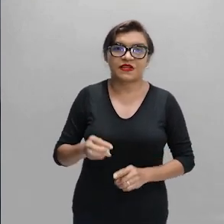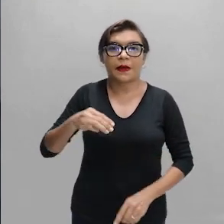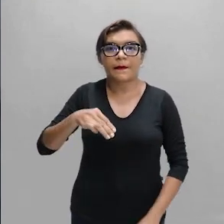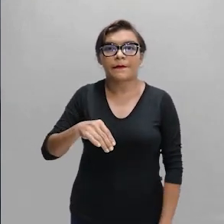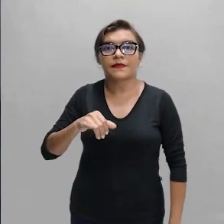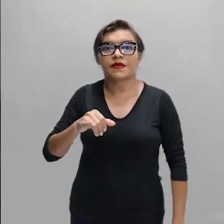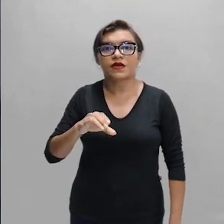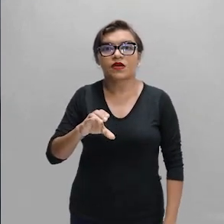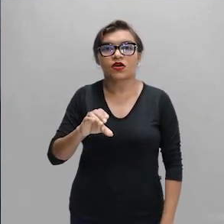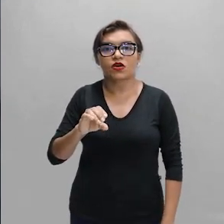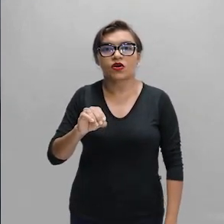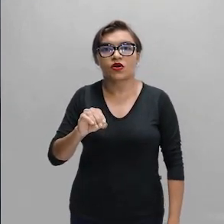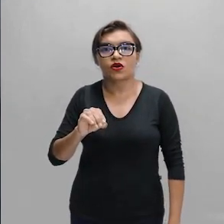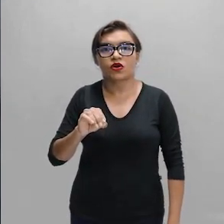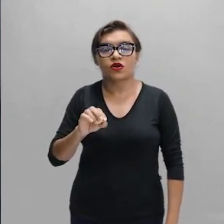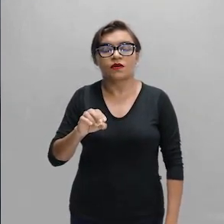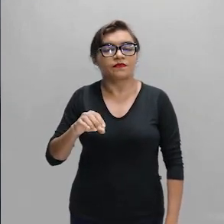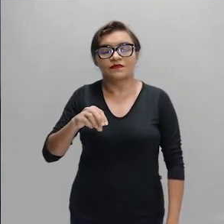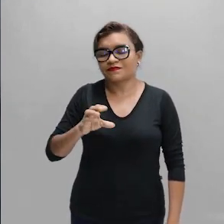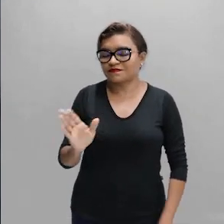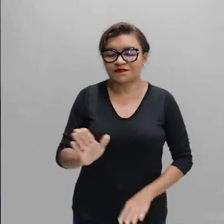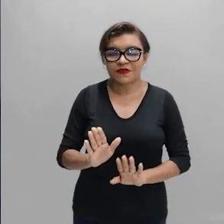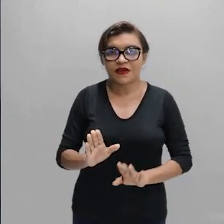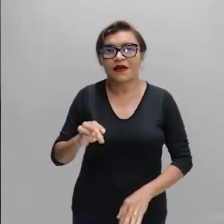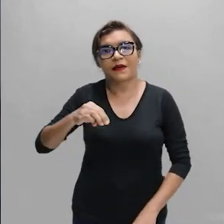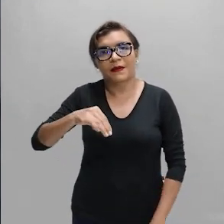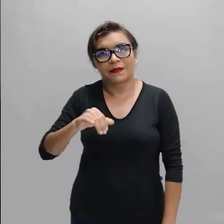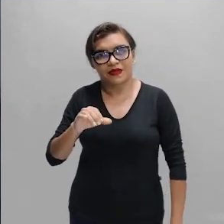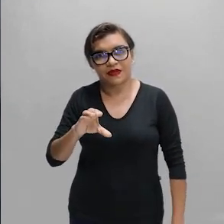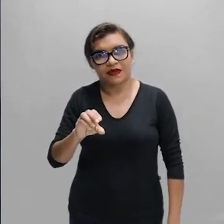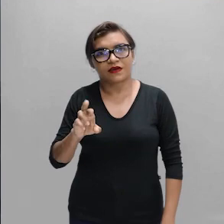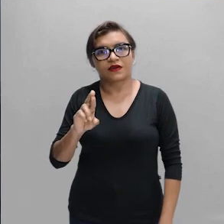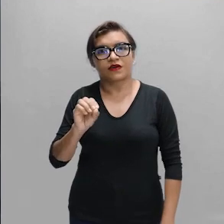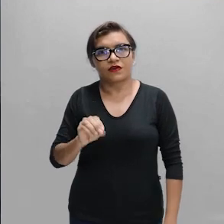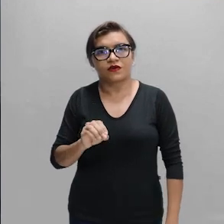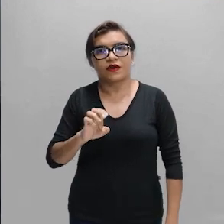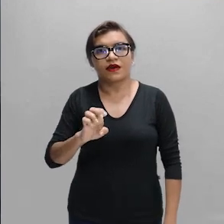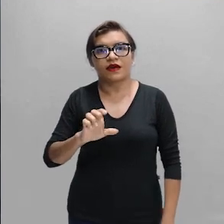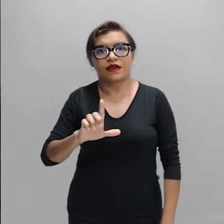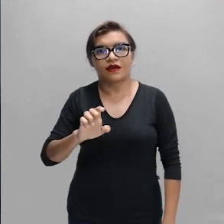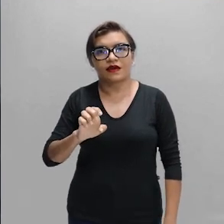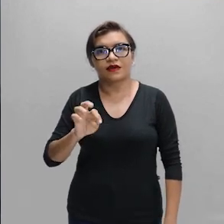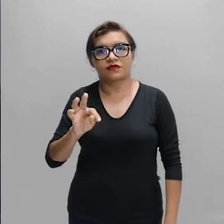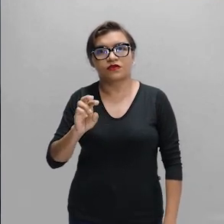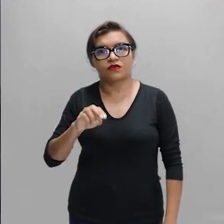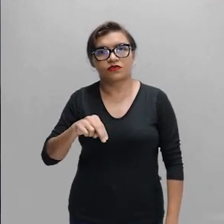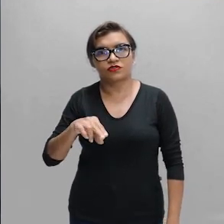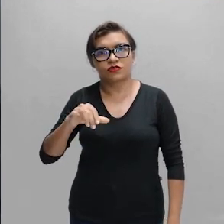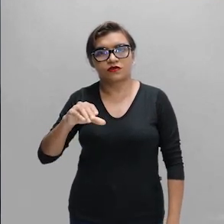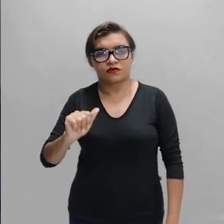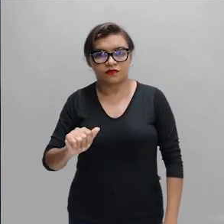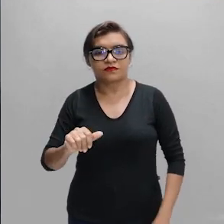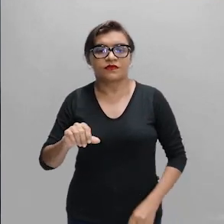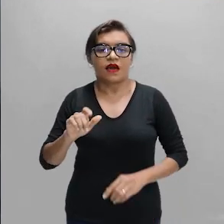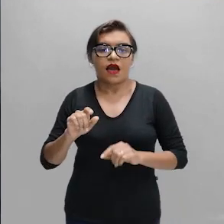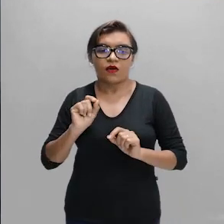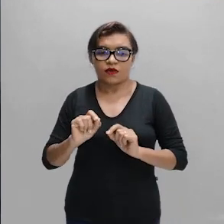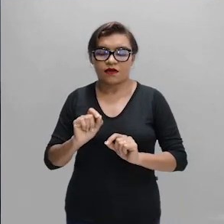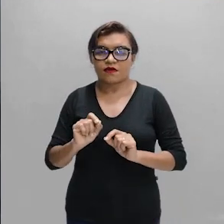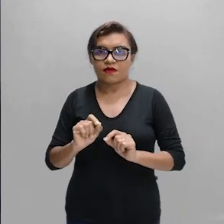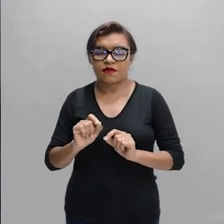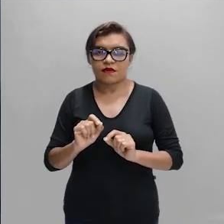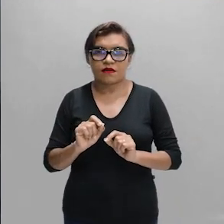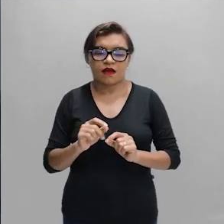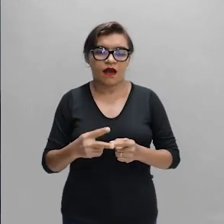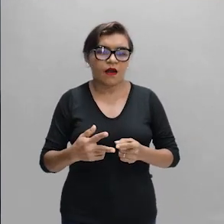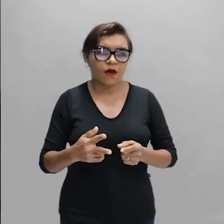né? Microeletrônica, né? São esses dispositivos eletrônicos que estão ficando cada vez menores e tendo